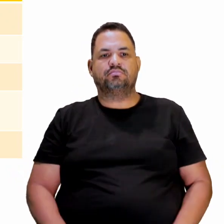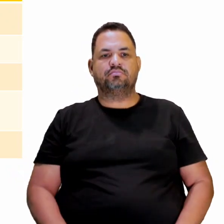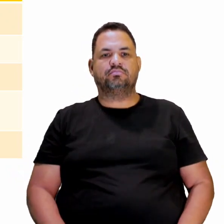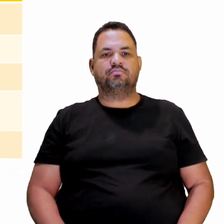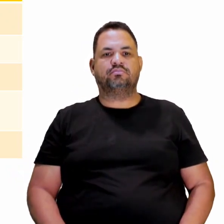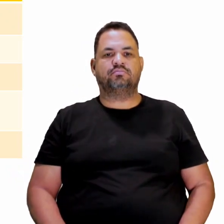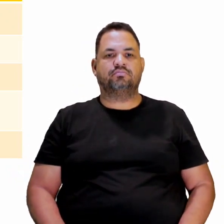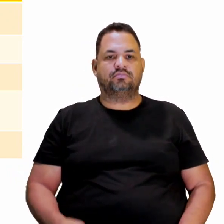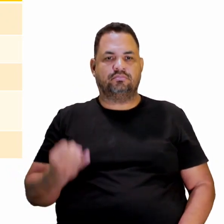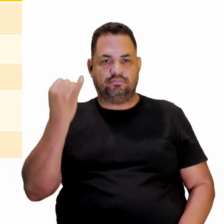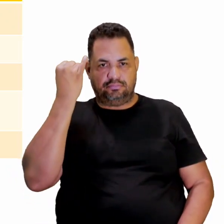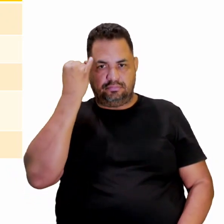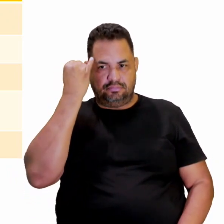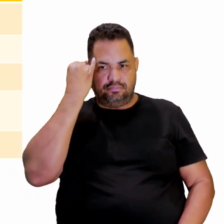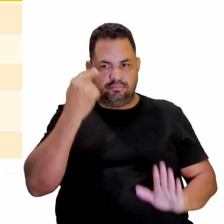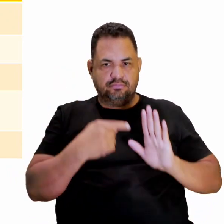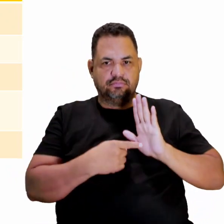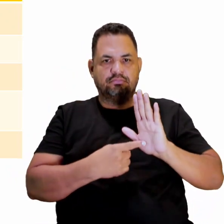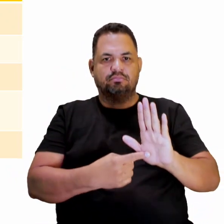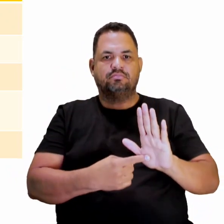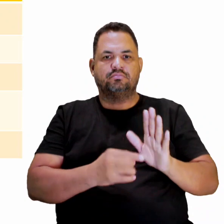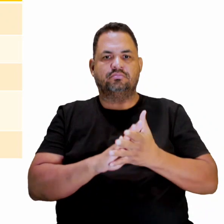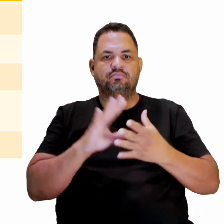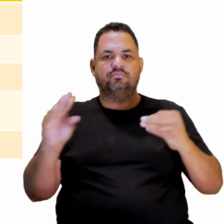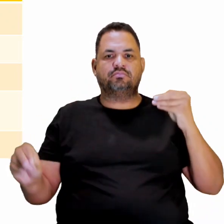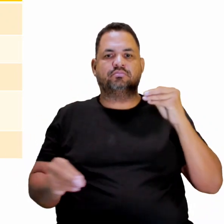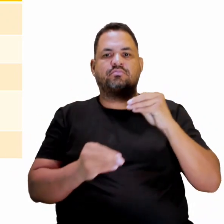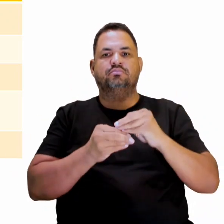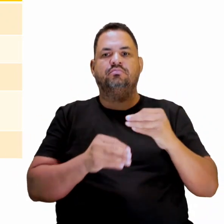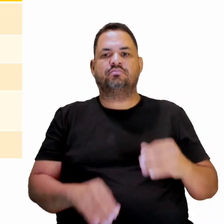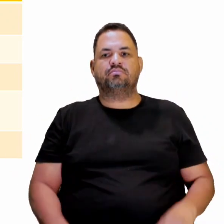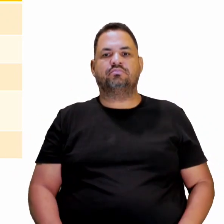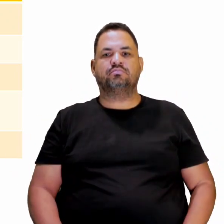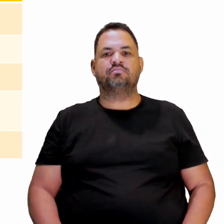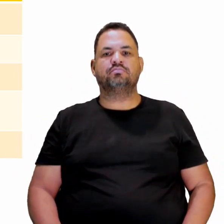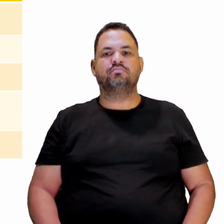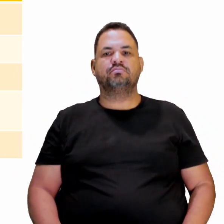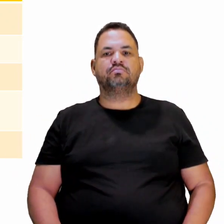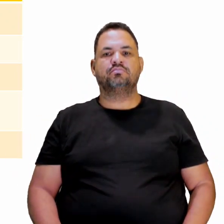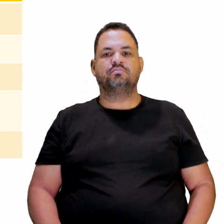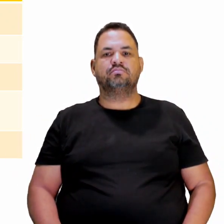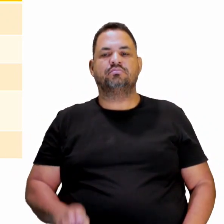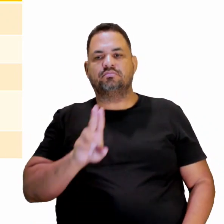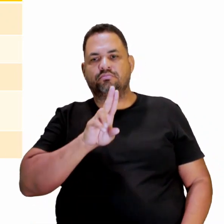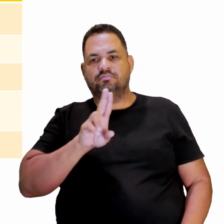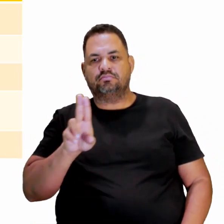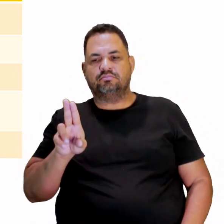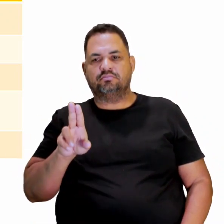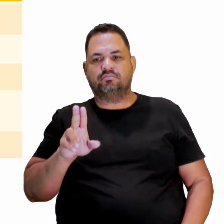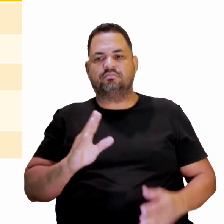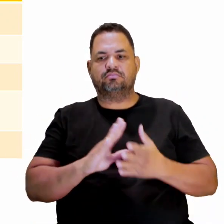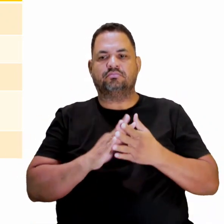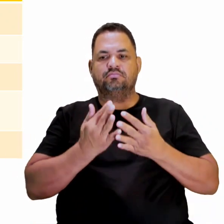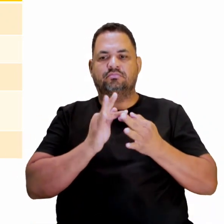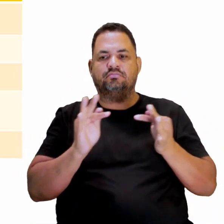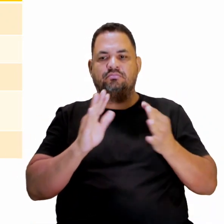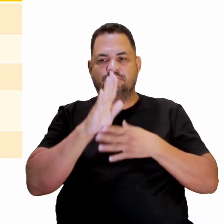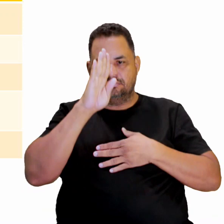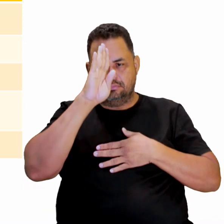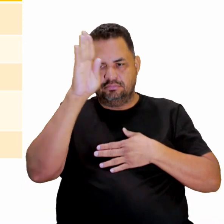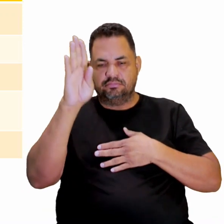clauses, elas dão informações adicional sobre o nome na oração